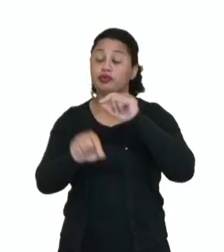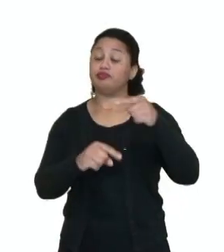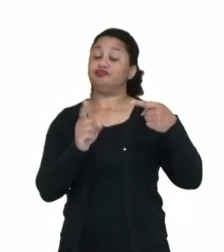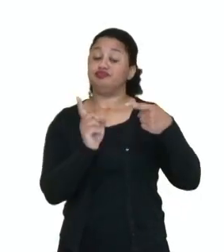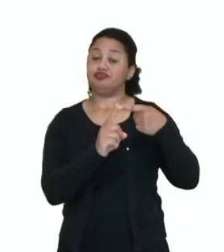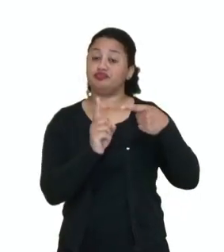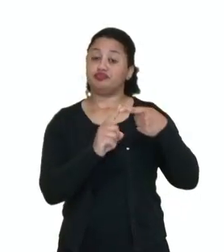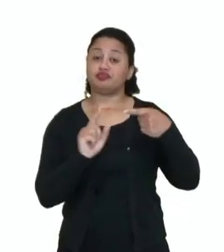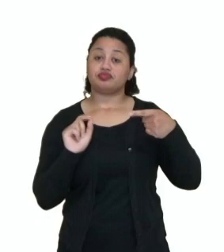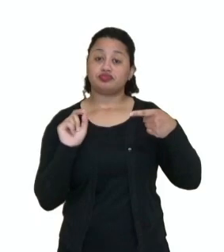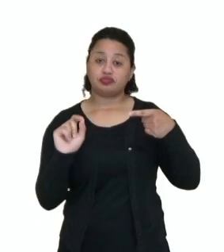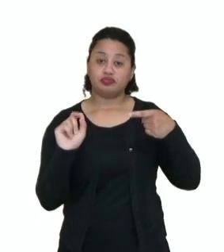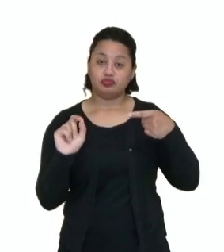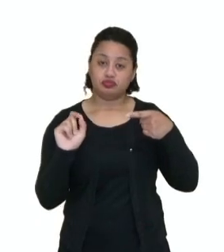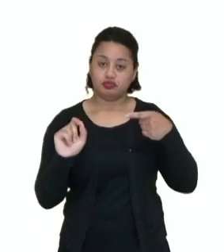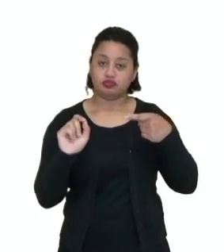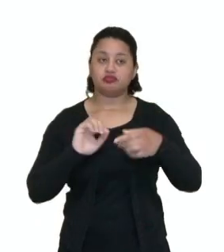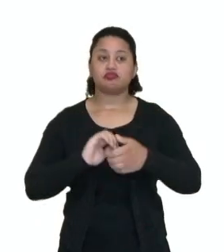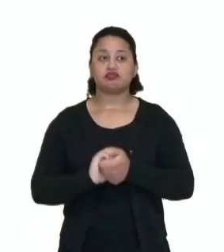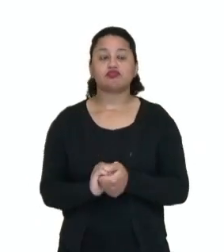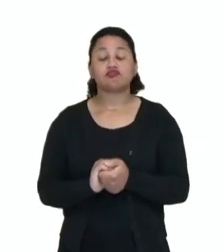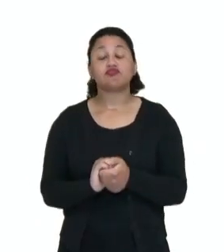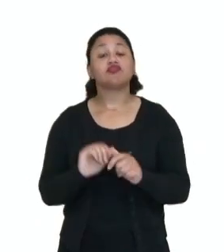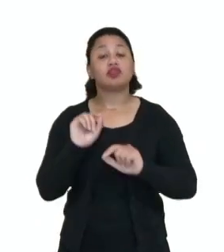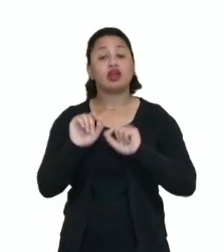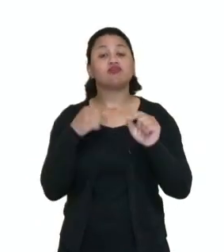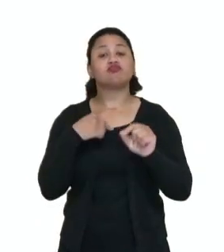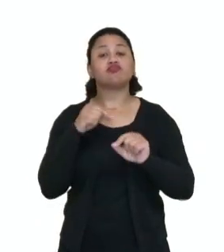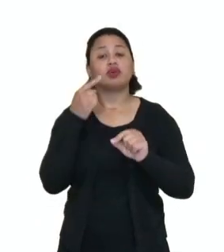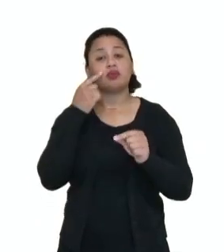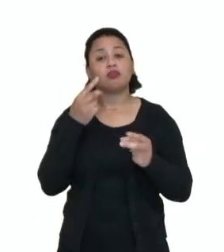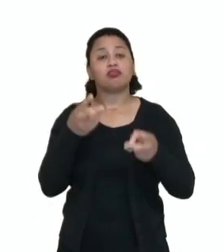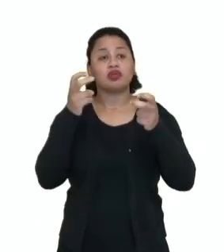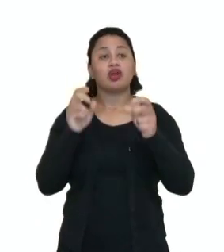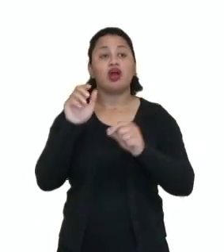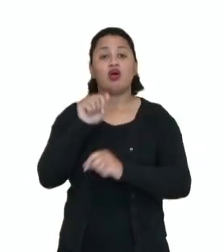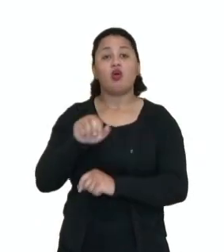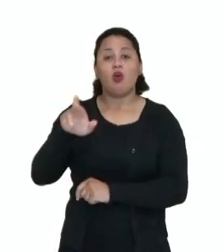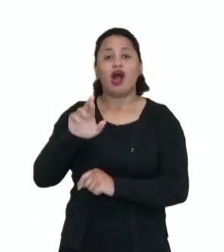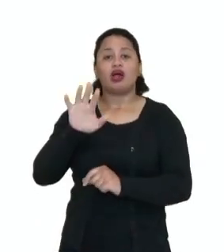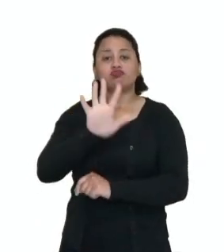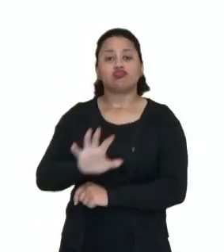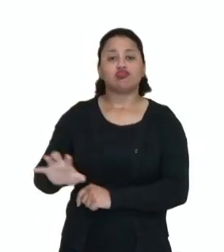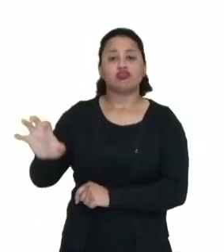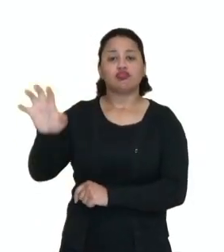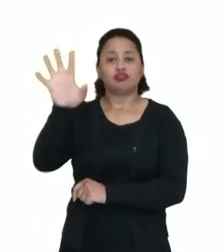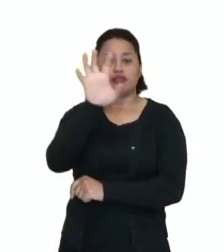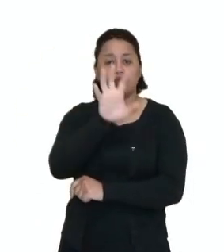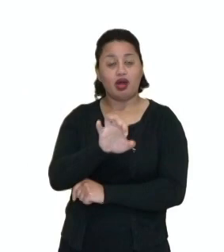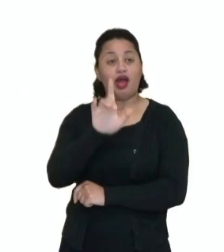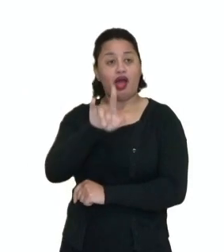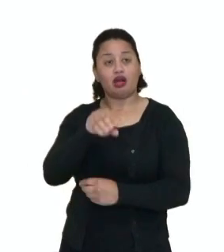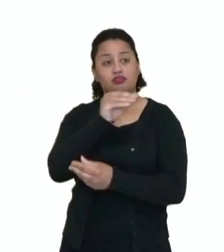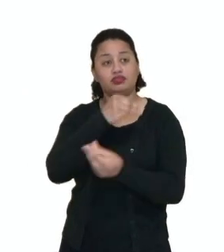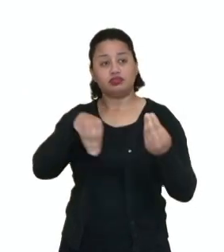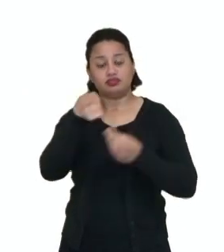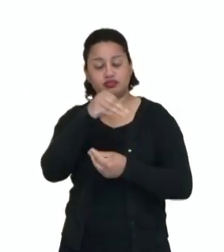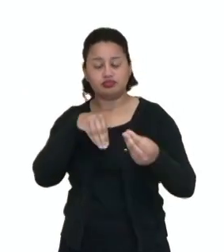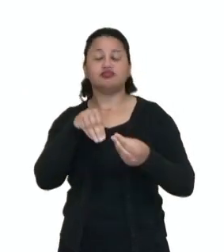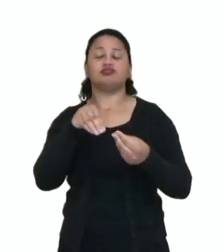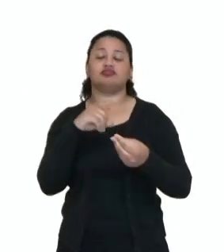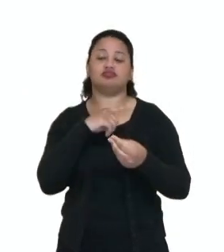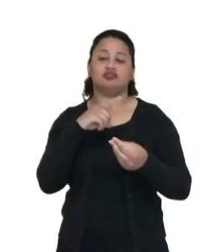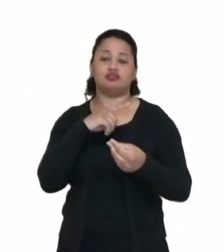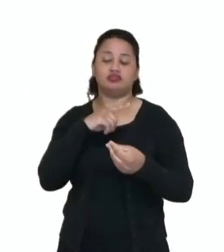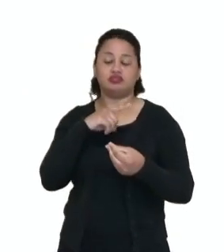Quais são eles? O primeiro é reconhecer que o ar atmosférico é uma mistura de